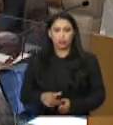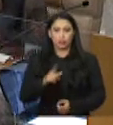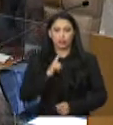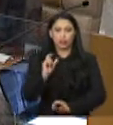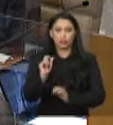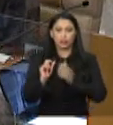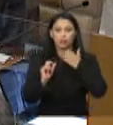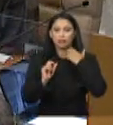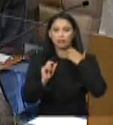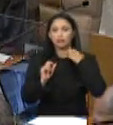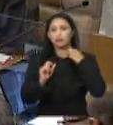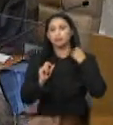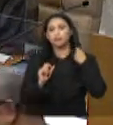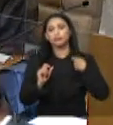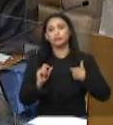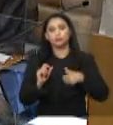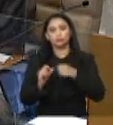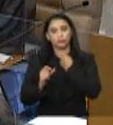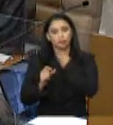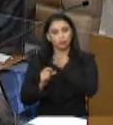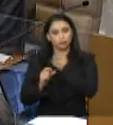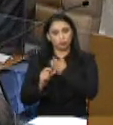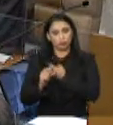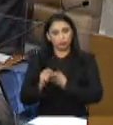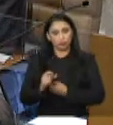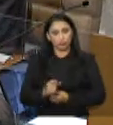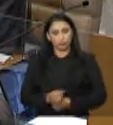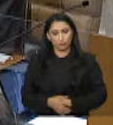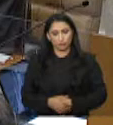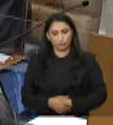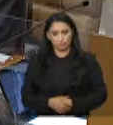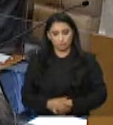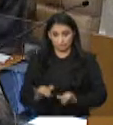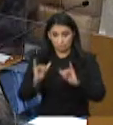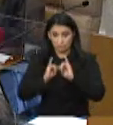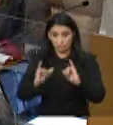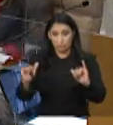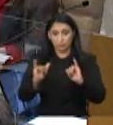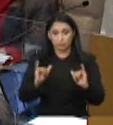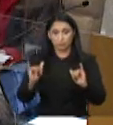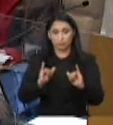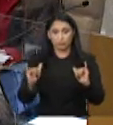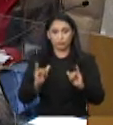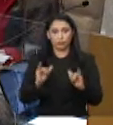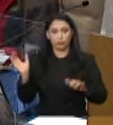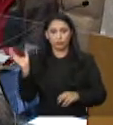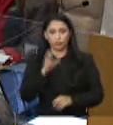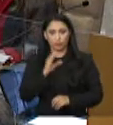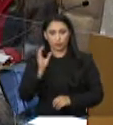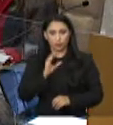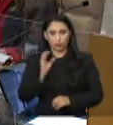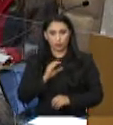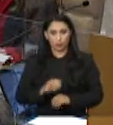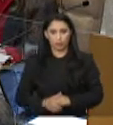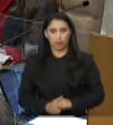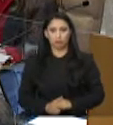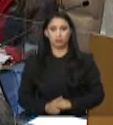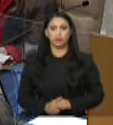excelências Eu tenho dois avisos rápidos antes de ar